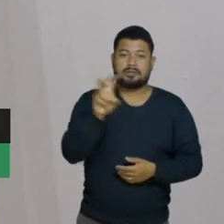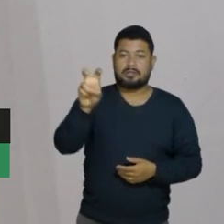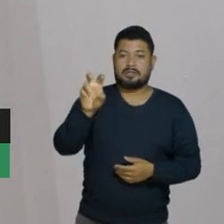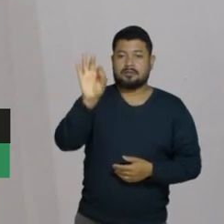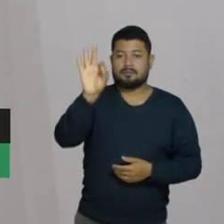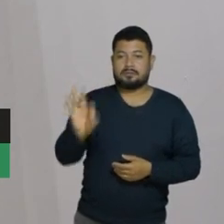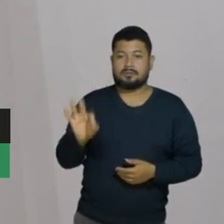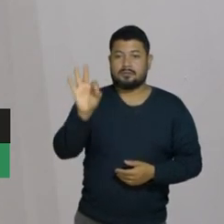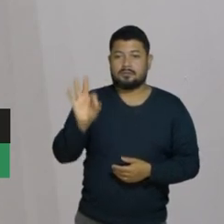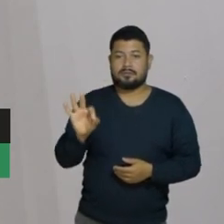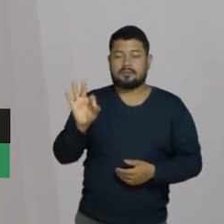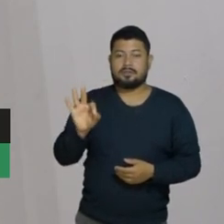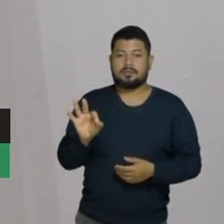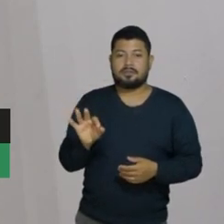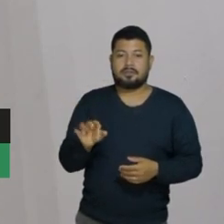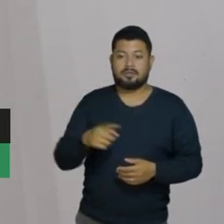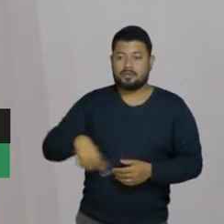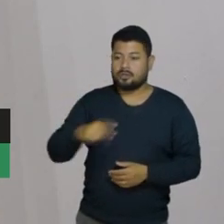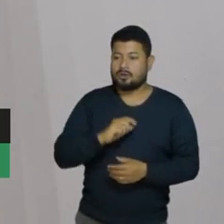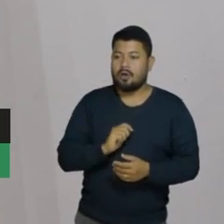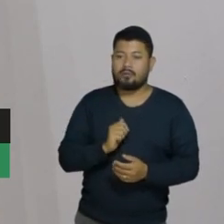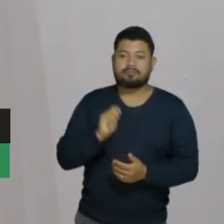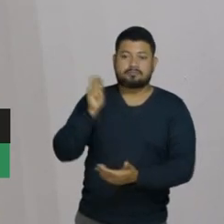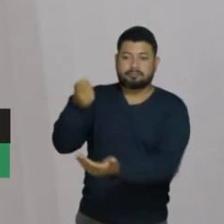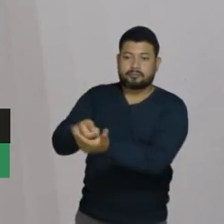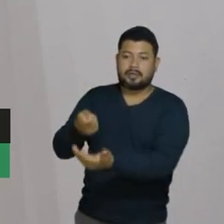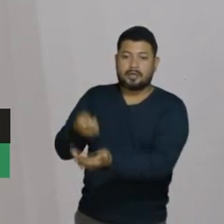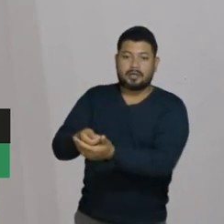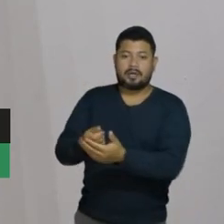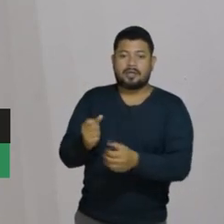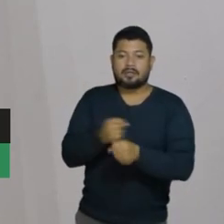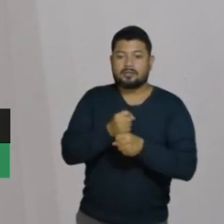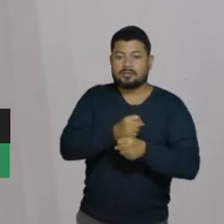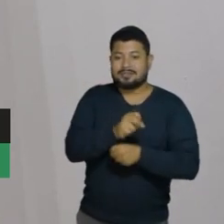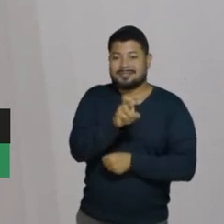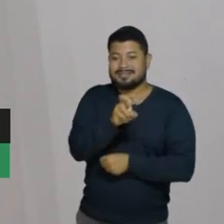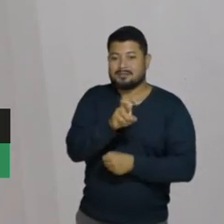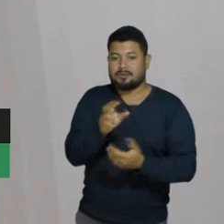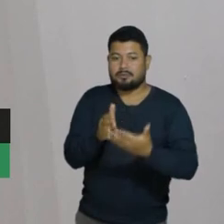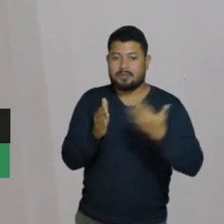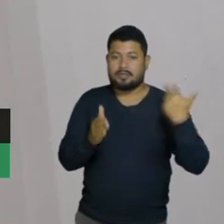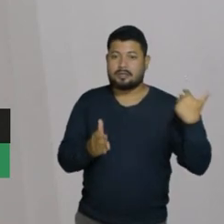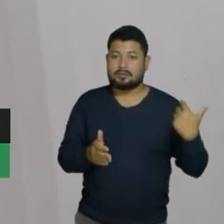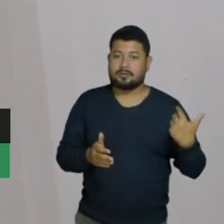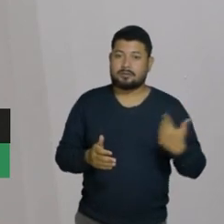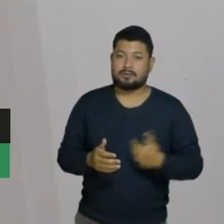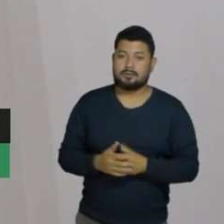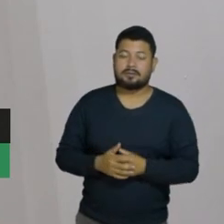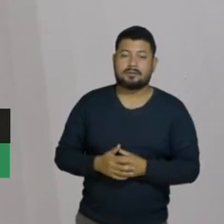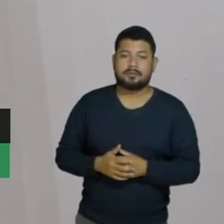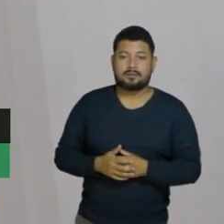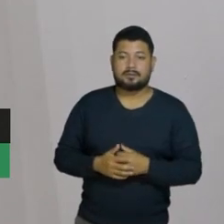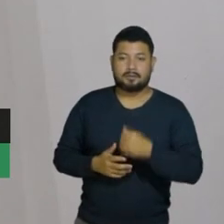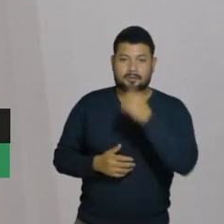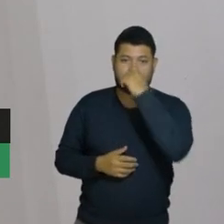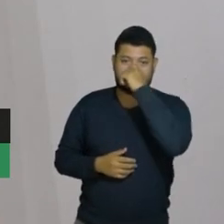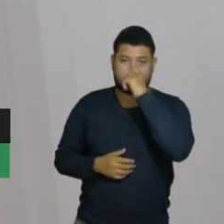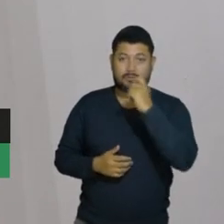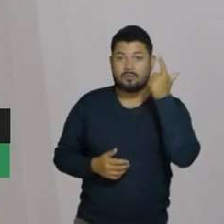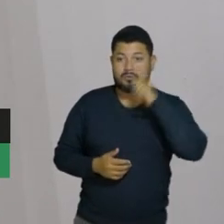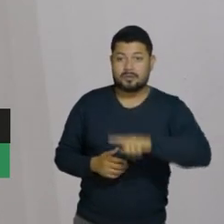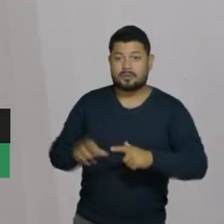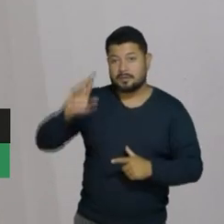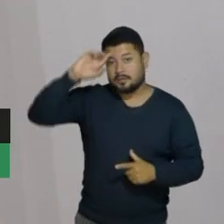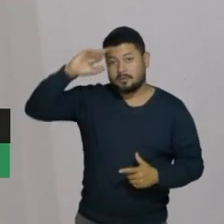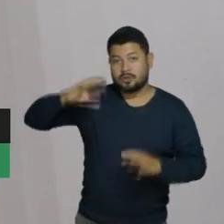gente contribuiu nos últimos 5 anos. A gente só precisa disso. Para resolver todos